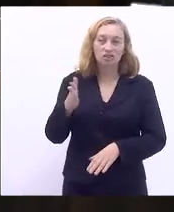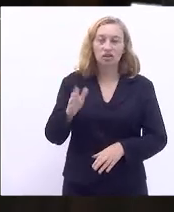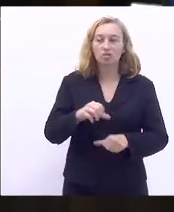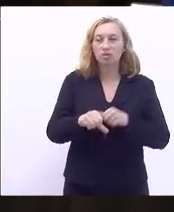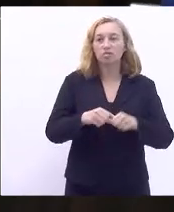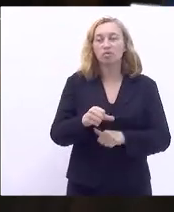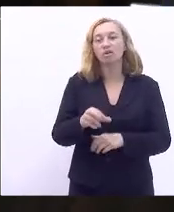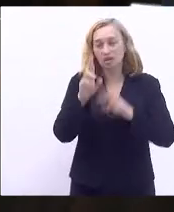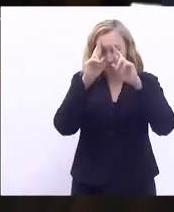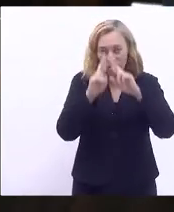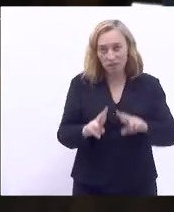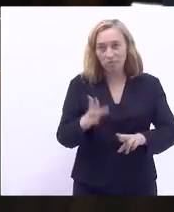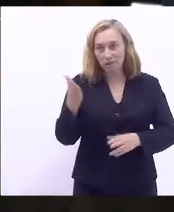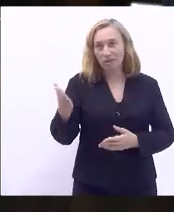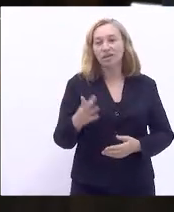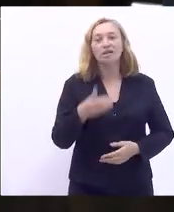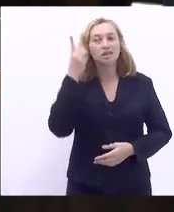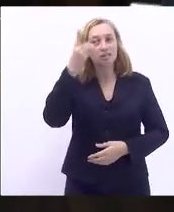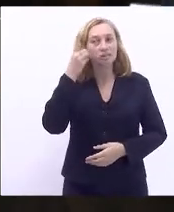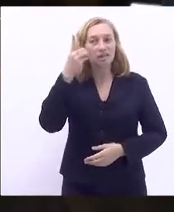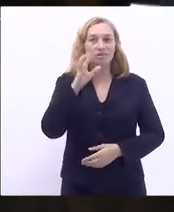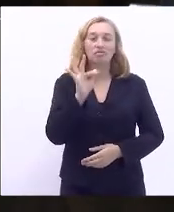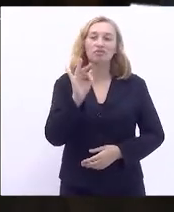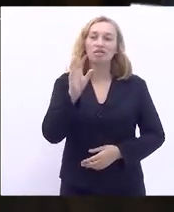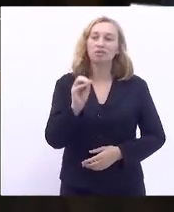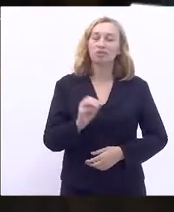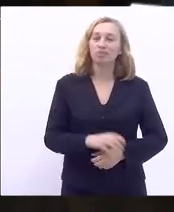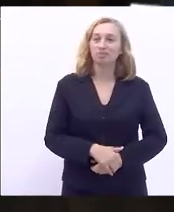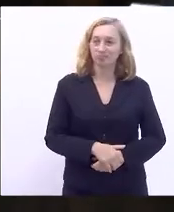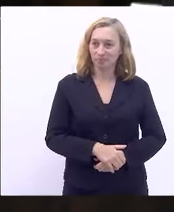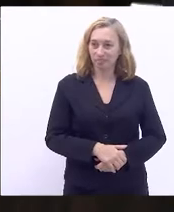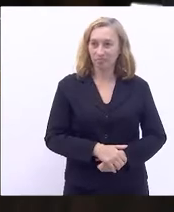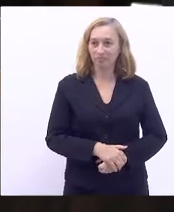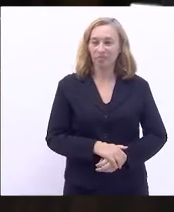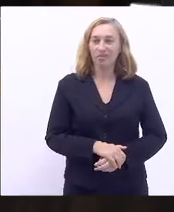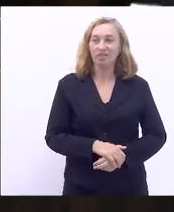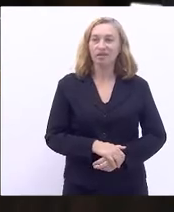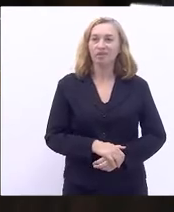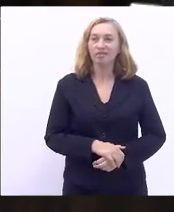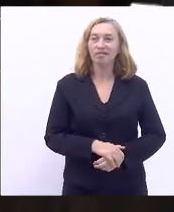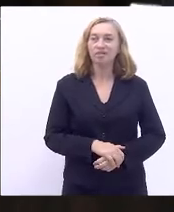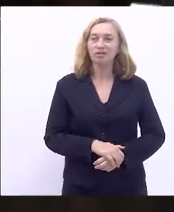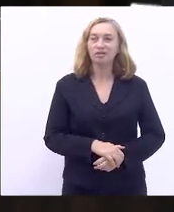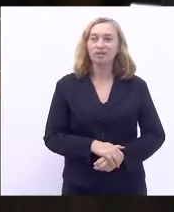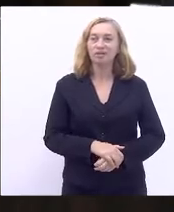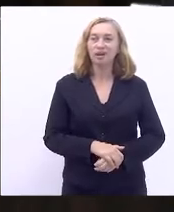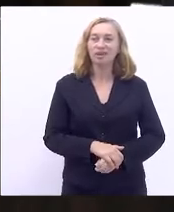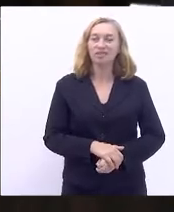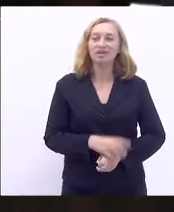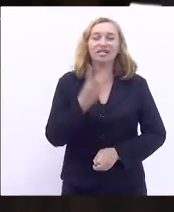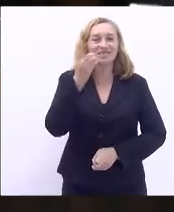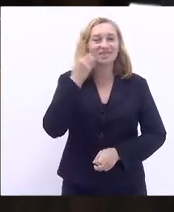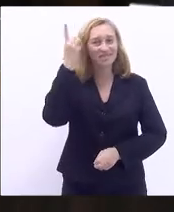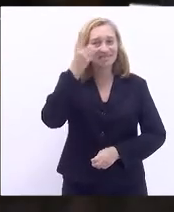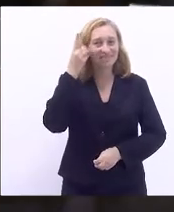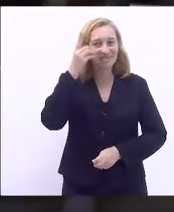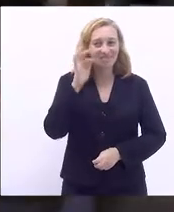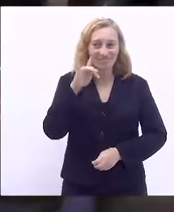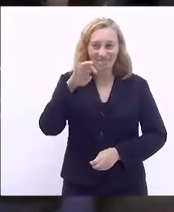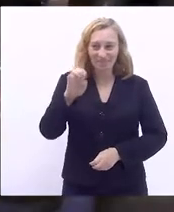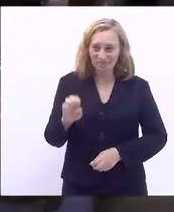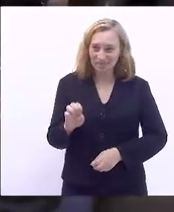mas... Deputado Fábio Silva. Deputado Fábio Silva. Deputado Felipe